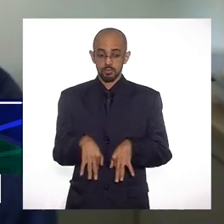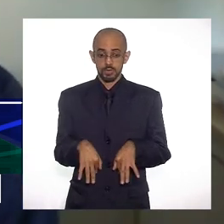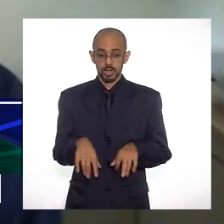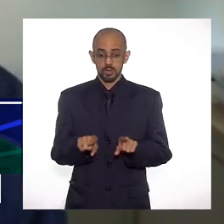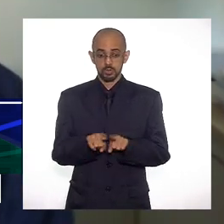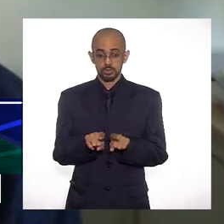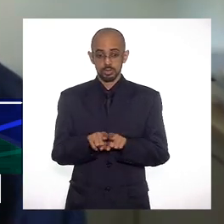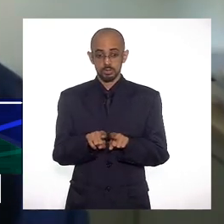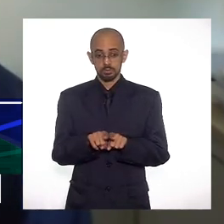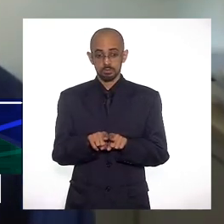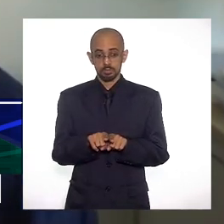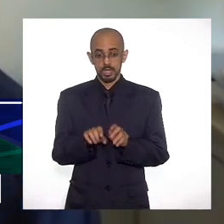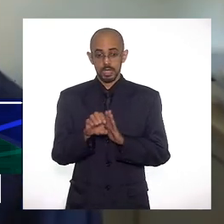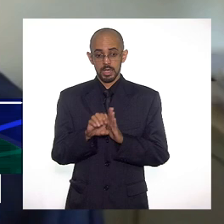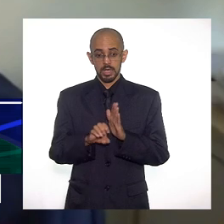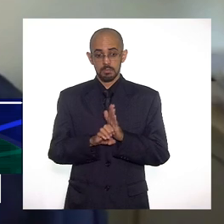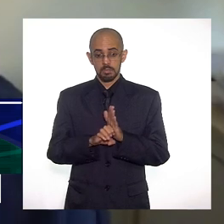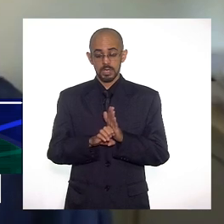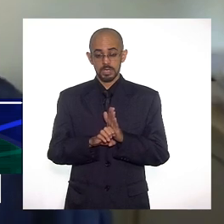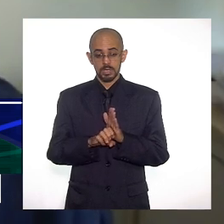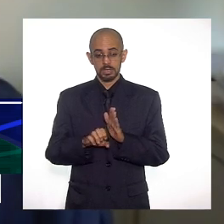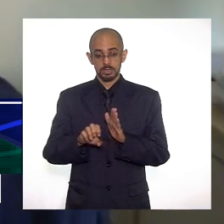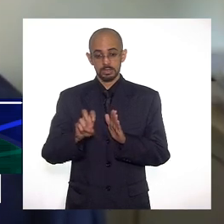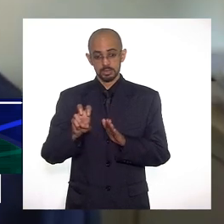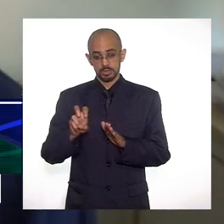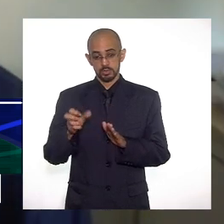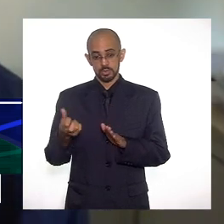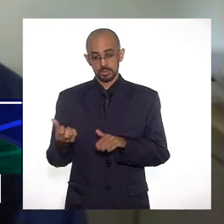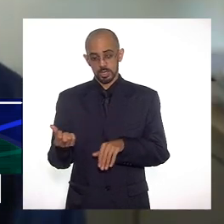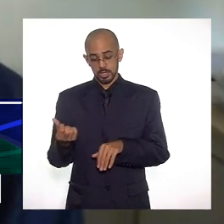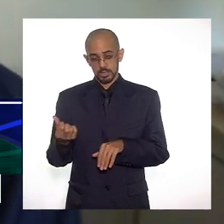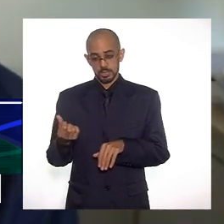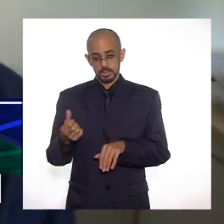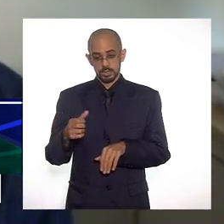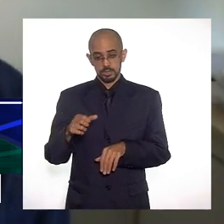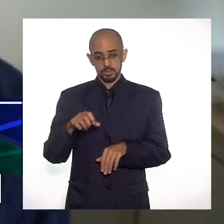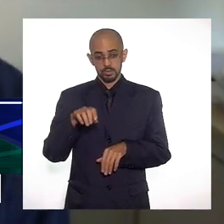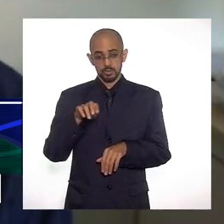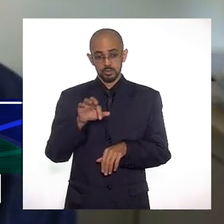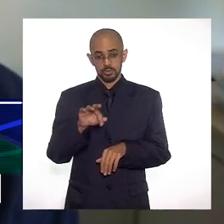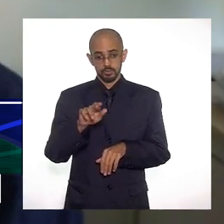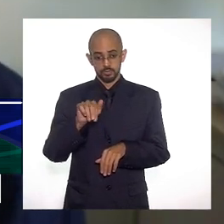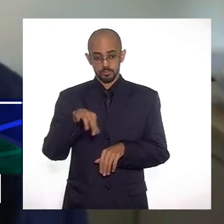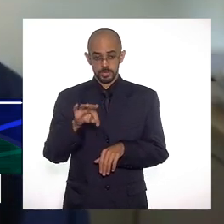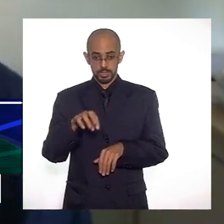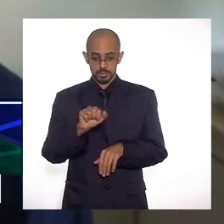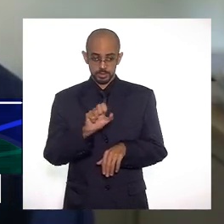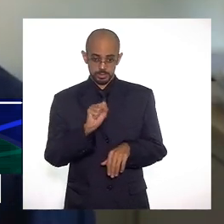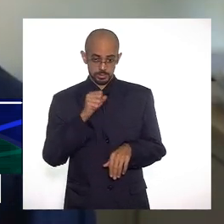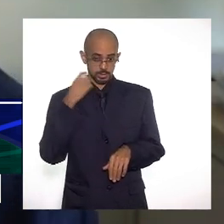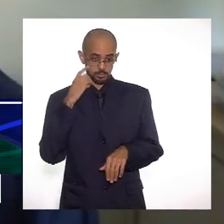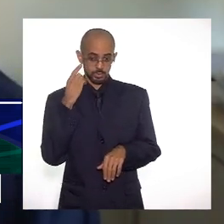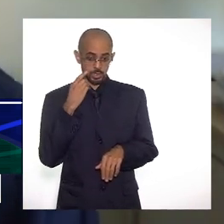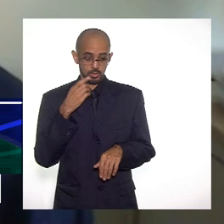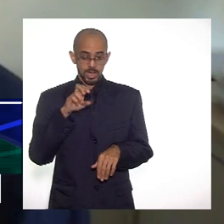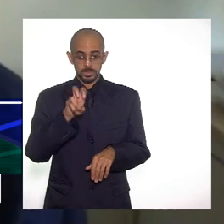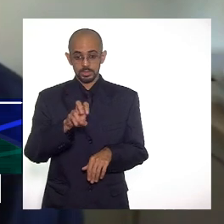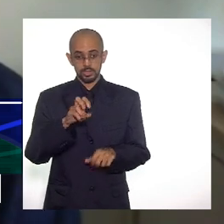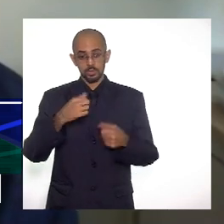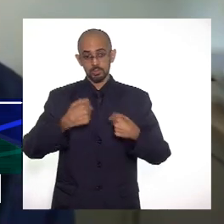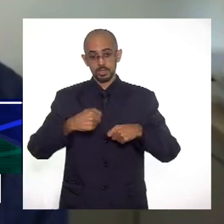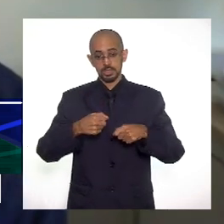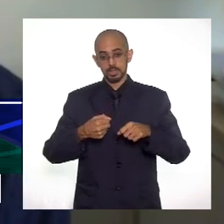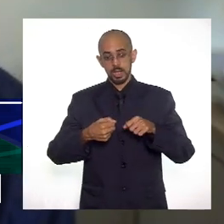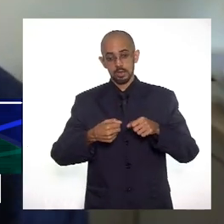emendas 5 e 6 do deputado Alexandre Freitas. A emenda 5 deveria ser rejeitada porque